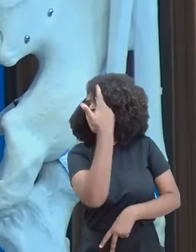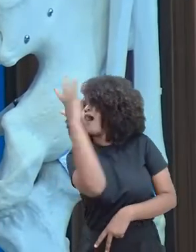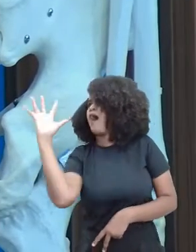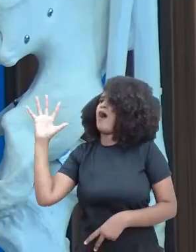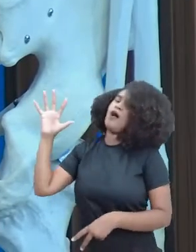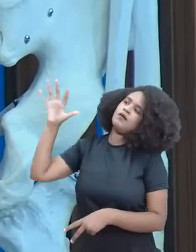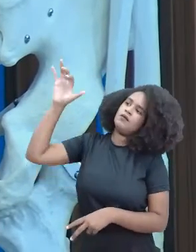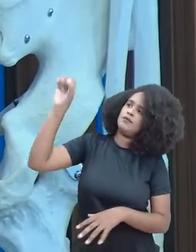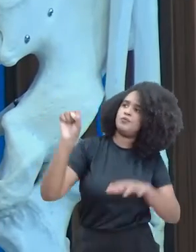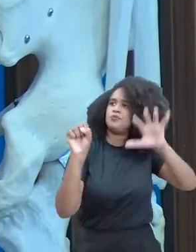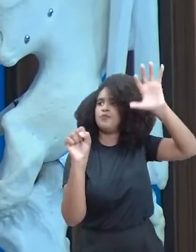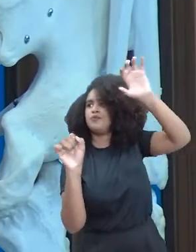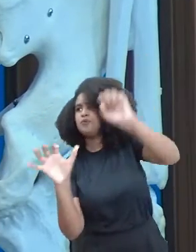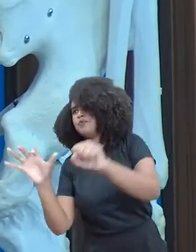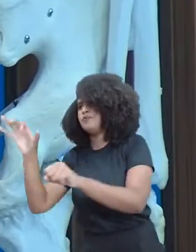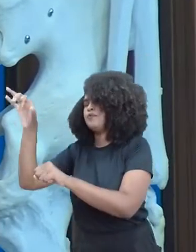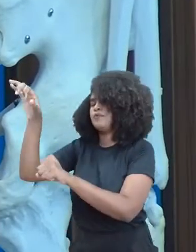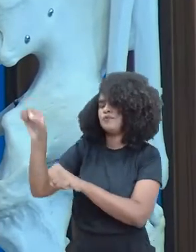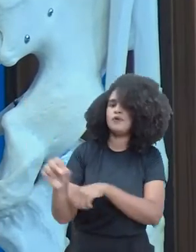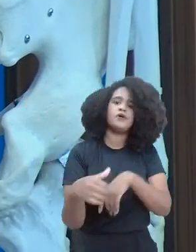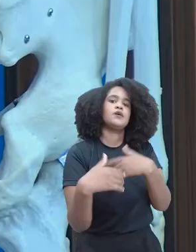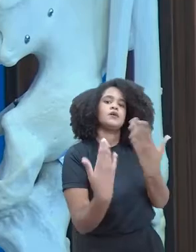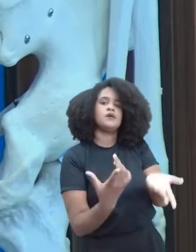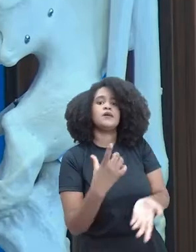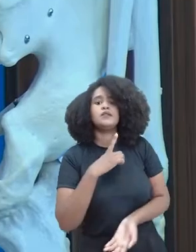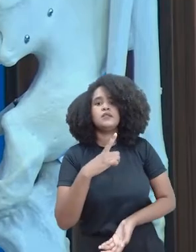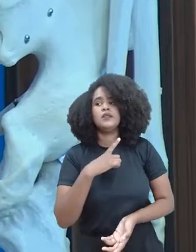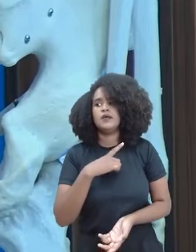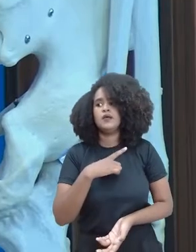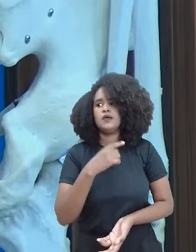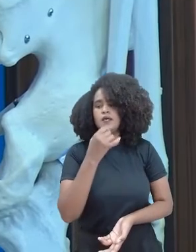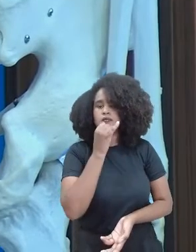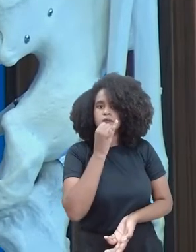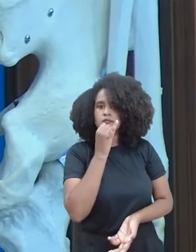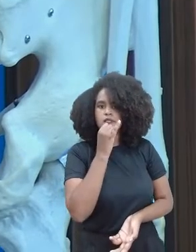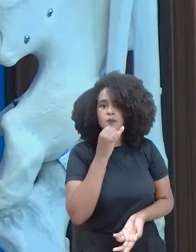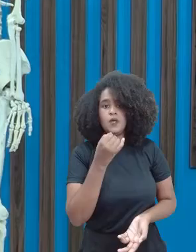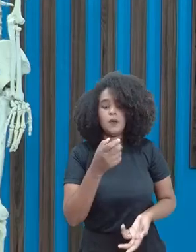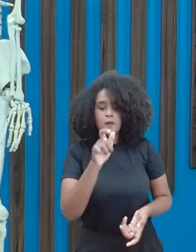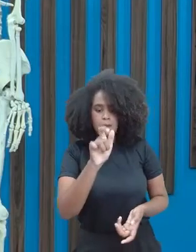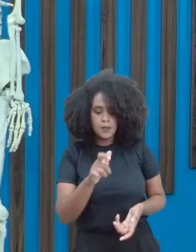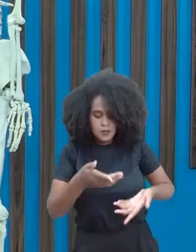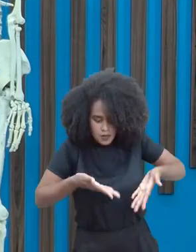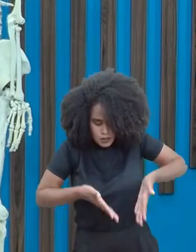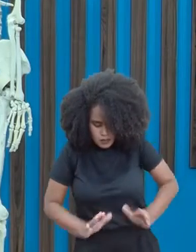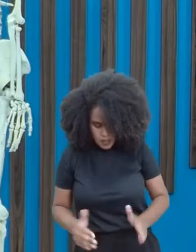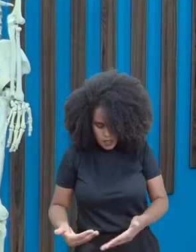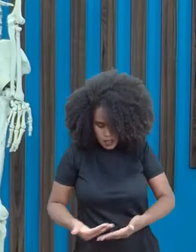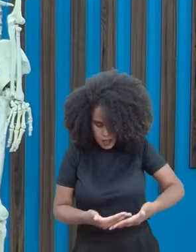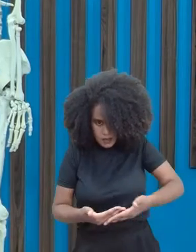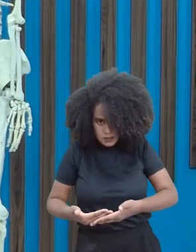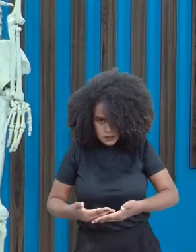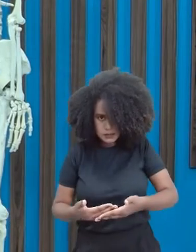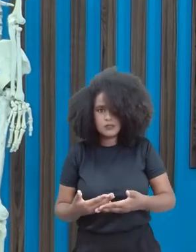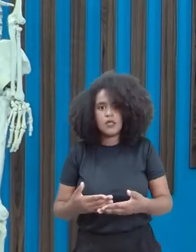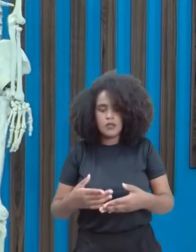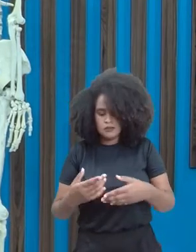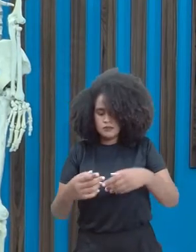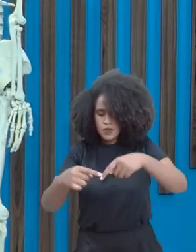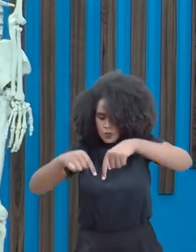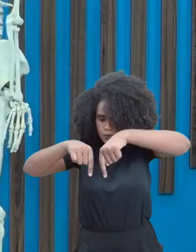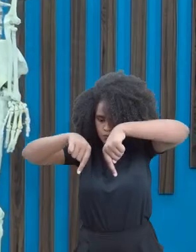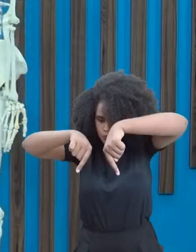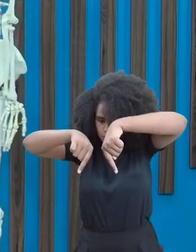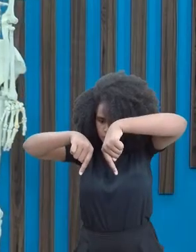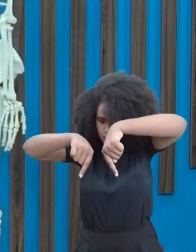a gente tem um conjunto de ossículos, que o recém-nascido apresenta esses ossículos separados, e ao longo da vida vão